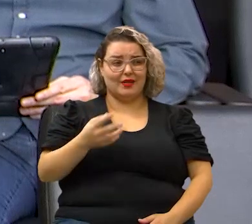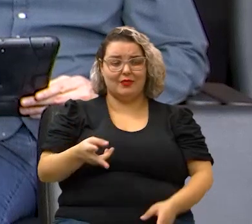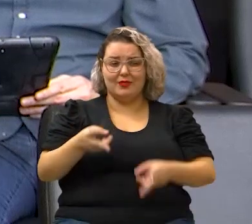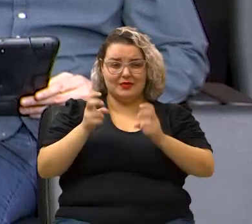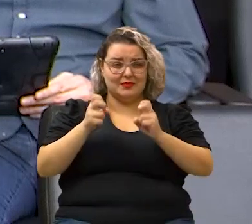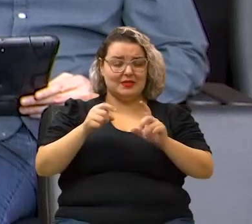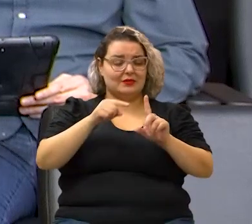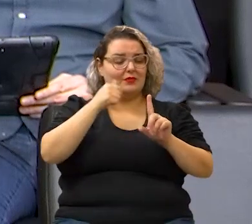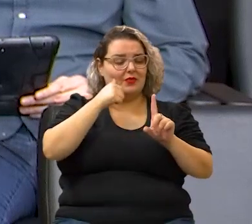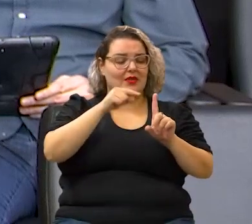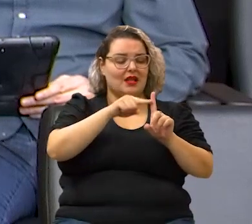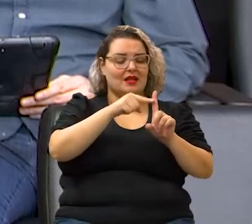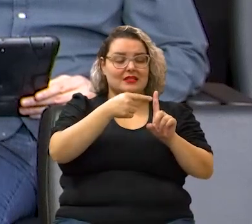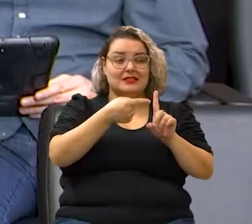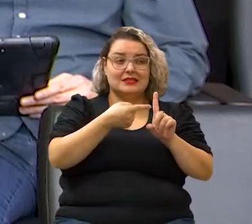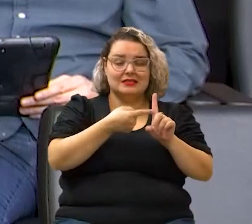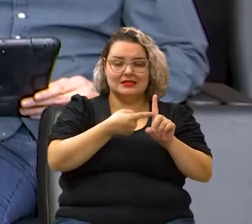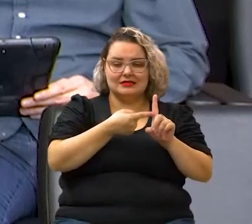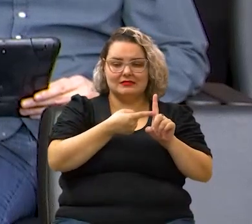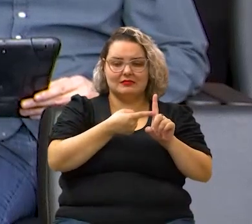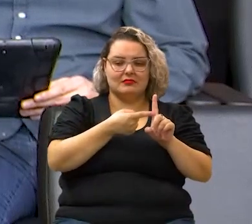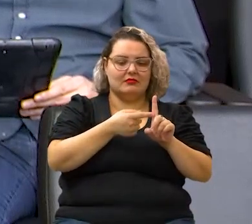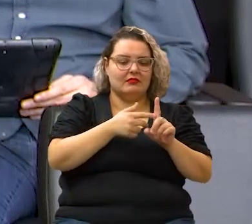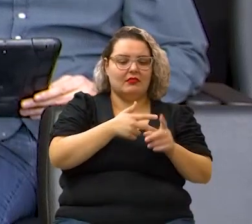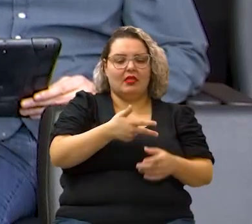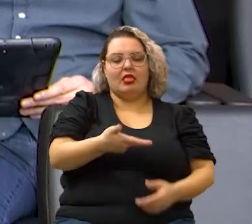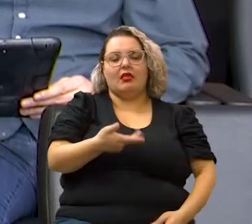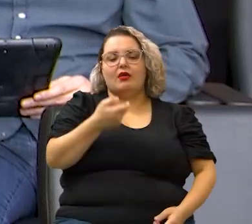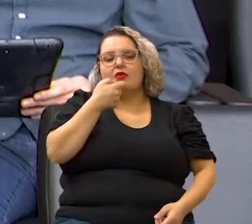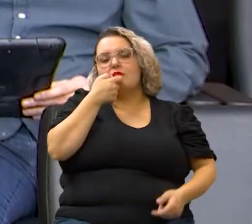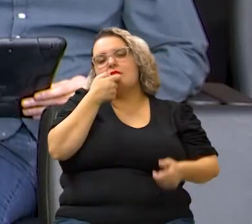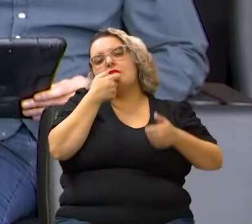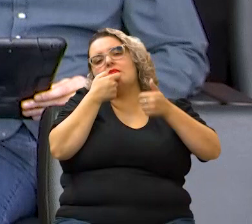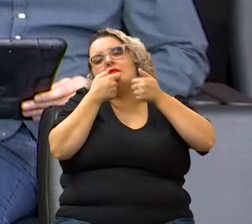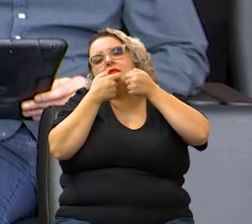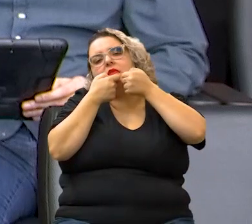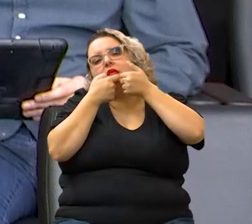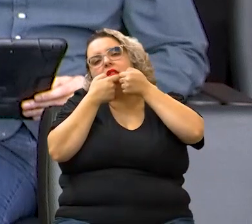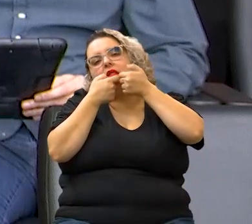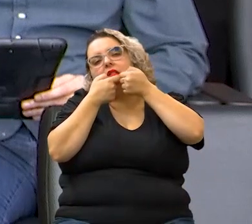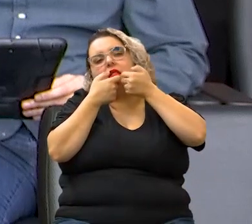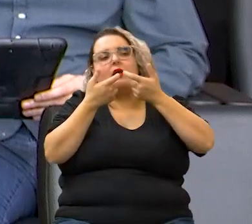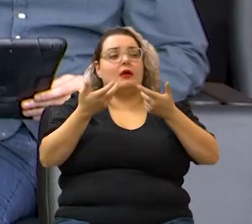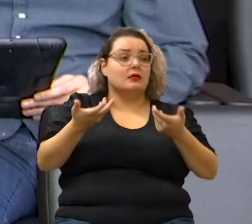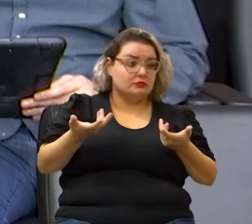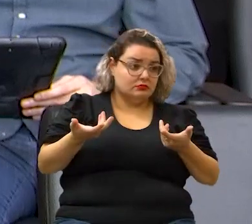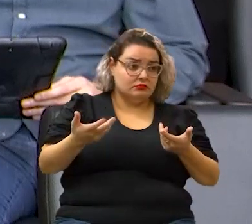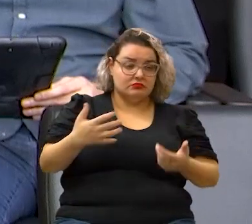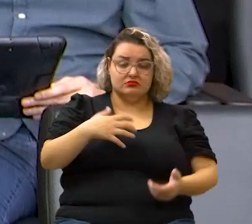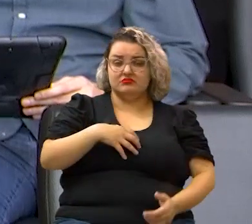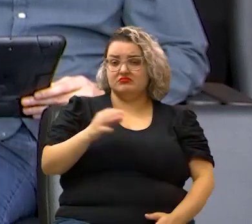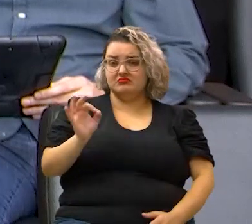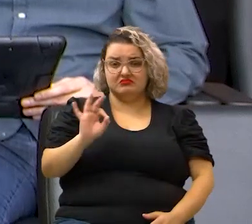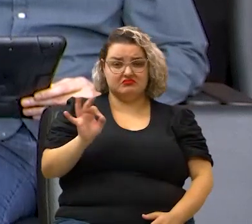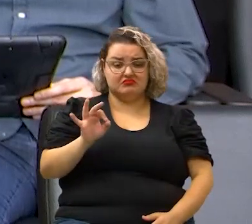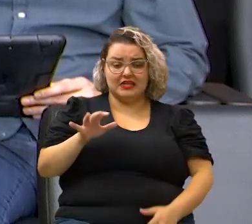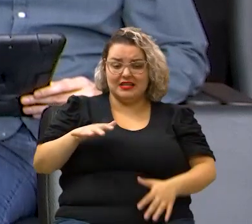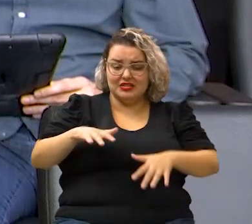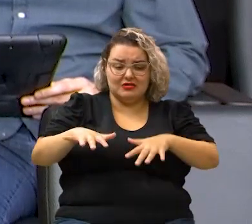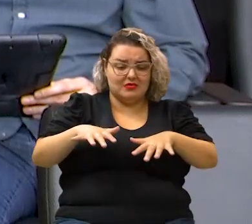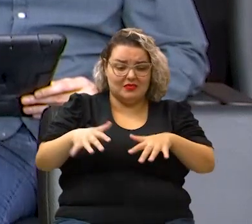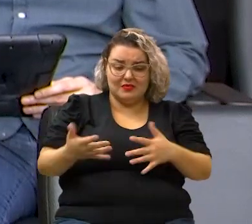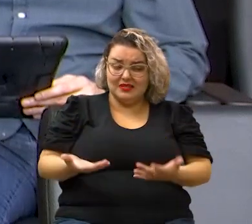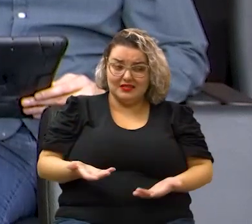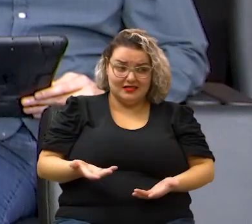que eu presenciei, como gestante, derramada no chão, com o cachimbo na boca, sem condição nenhuma de